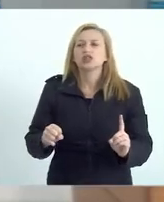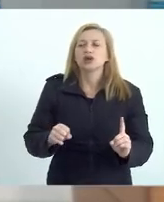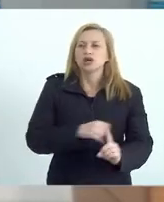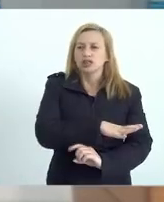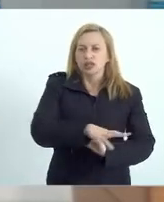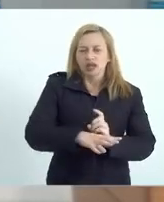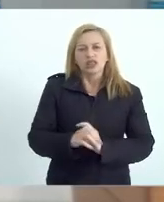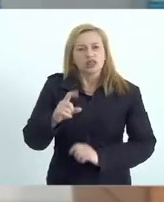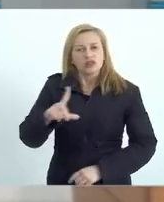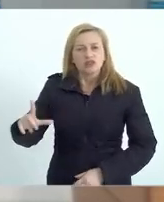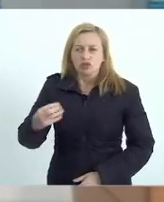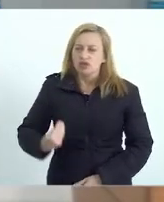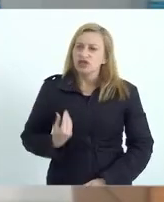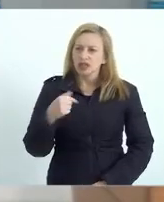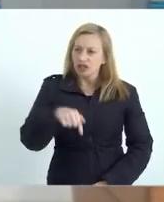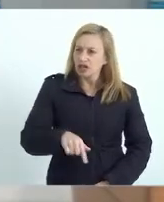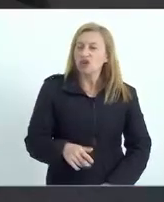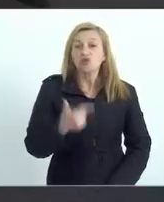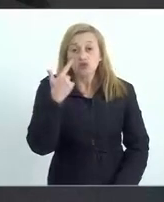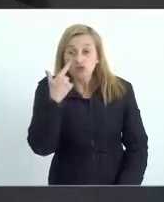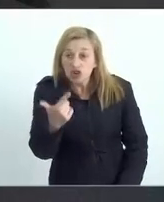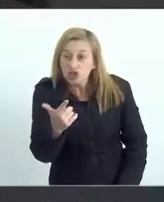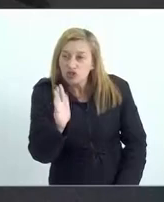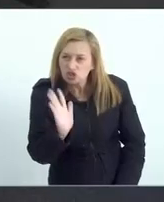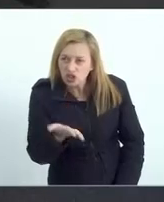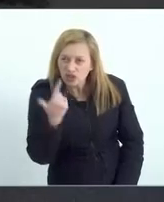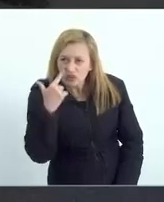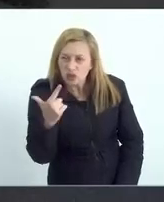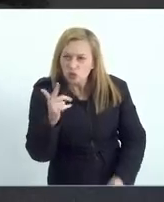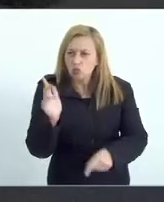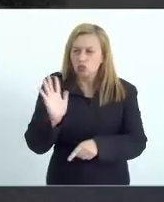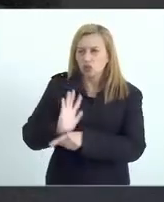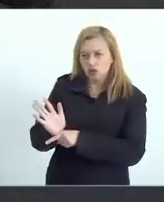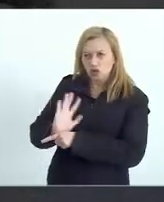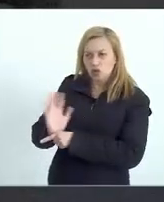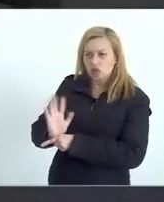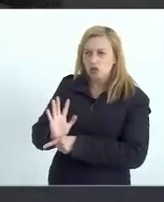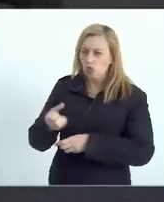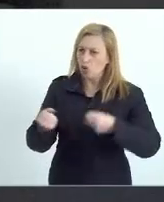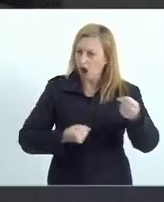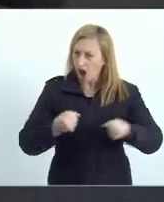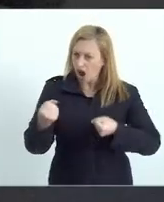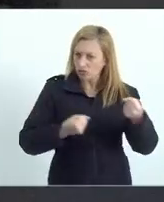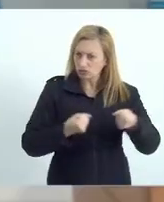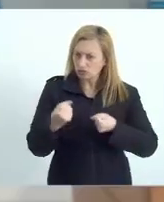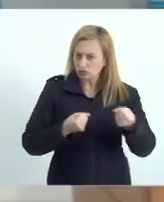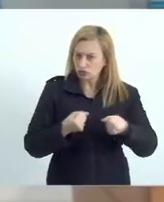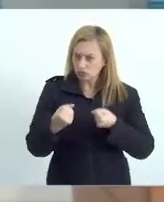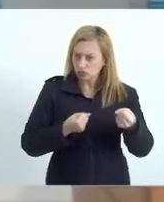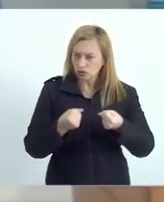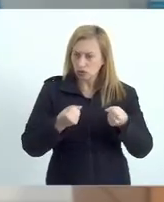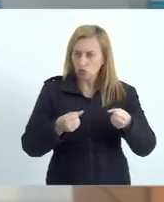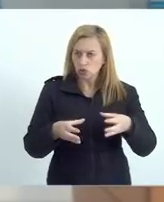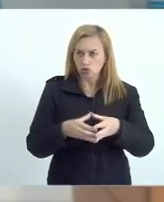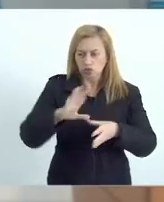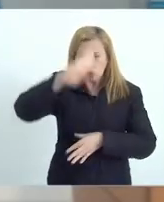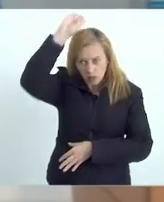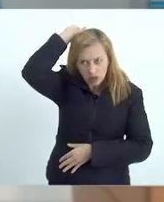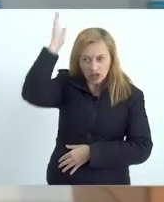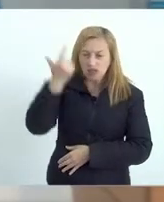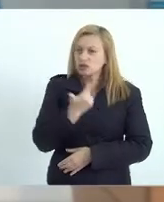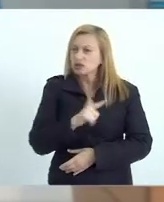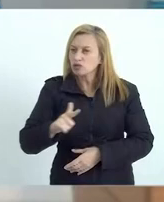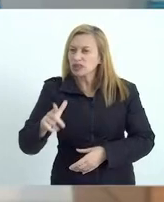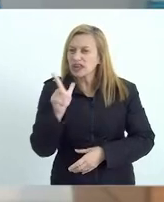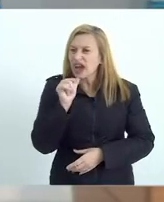que presente Vocês já viram em algum filme um carro um com uma unidade do Corpo de Bombeiros sem